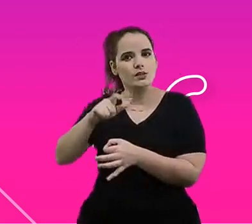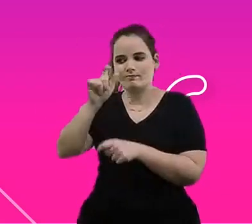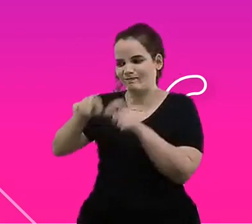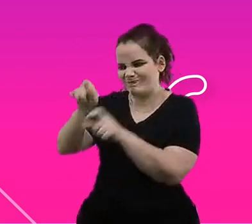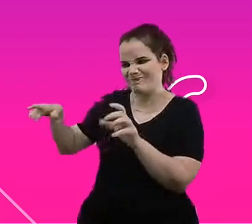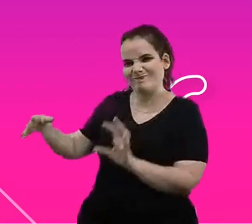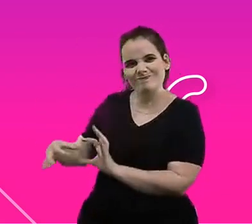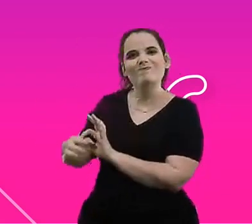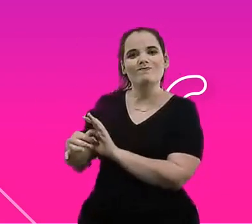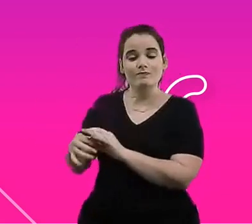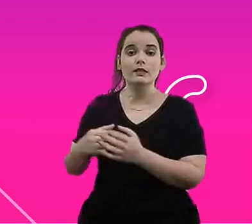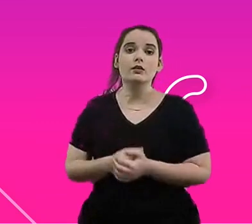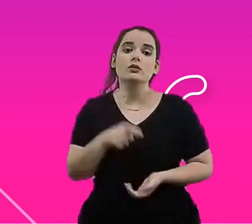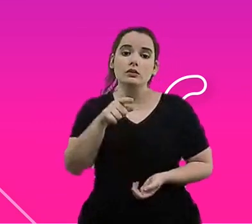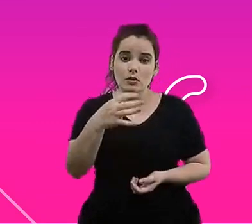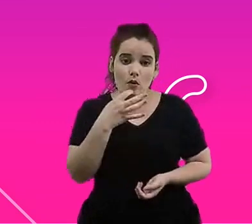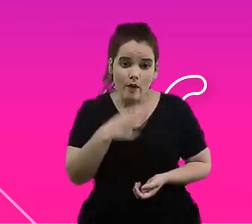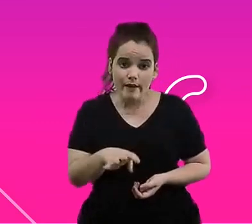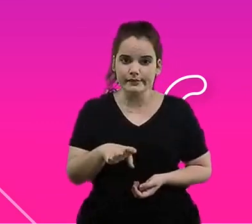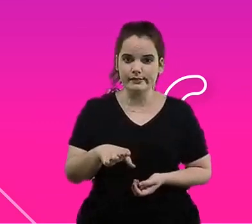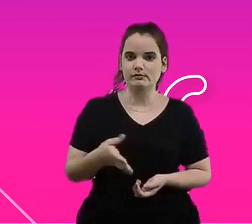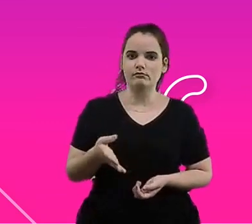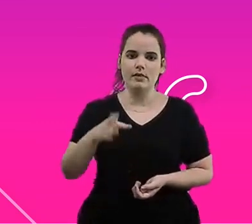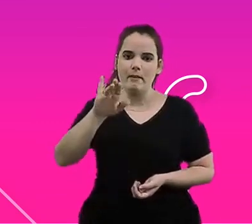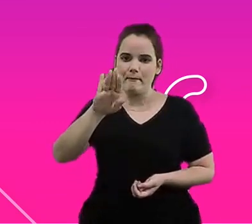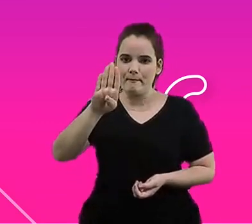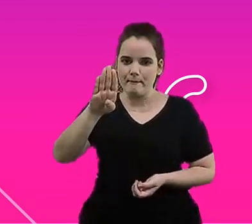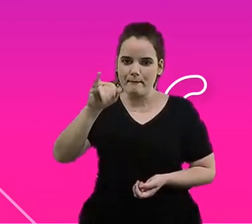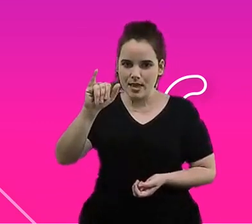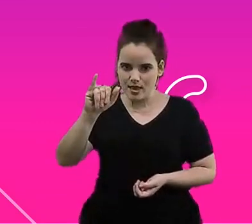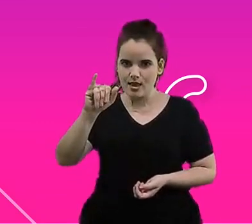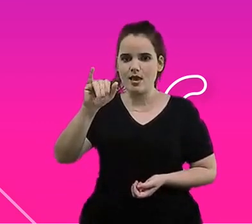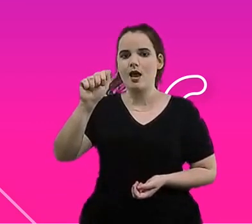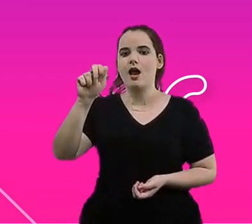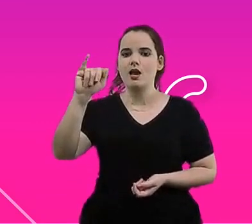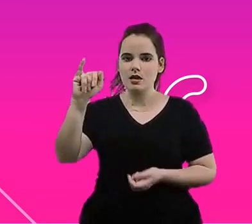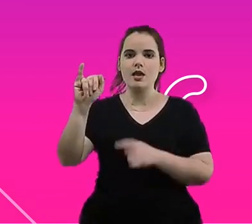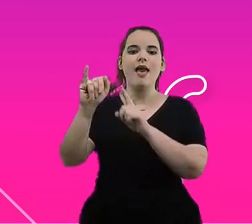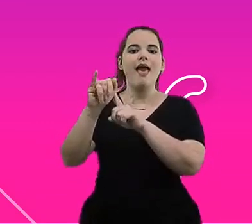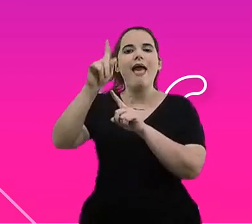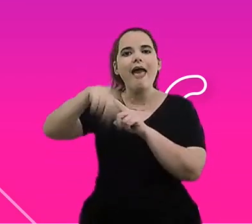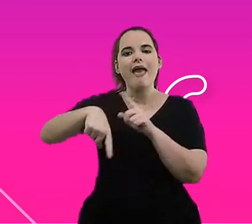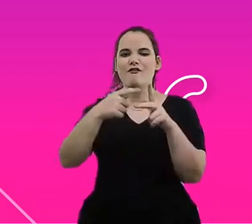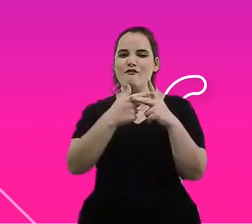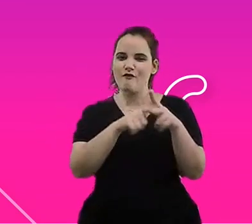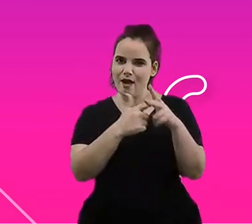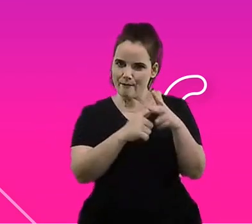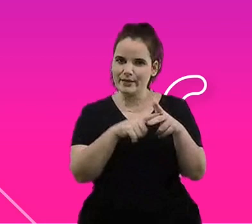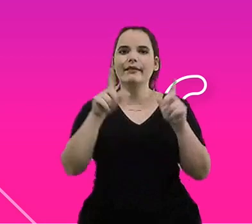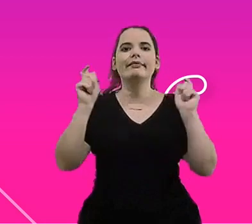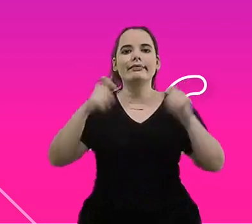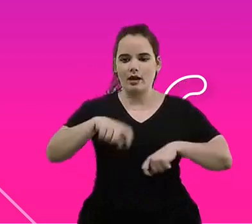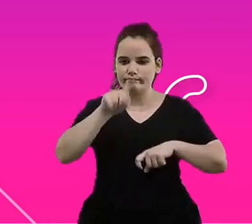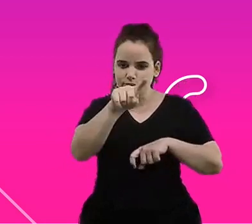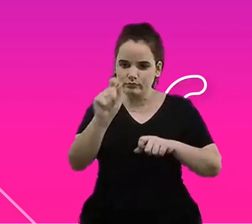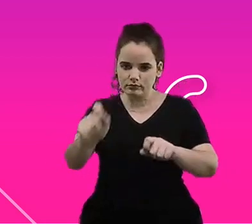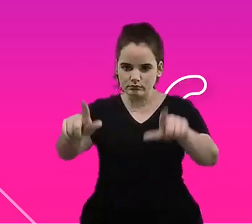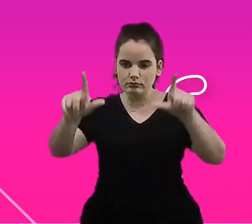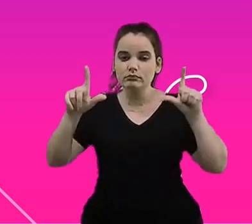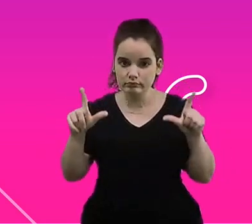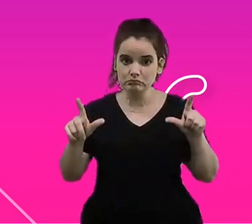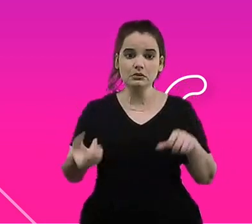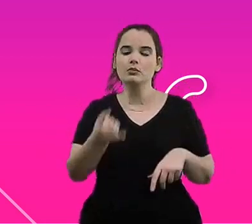ferramenta toda clicável e dinâmica. Clicando nos botões, nós conseguimos ver o